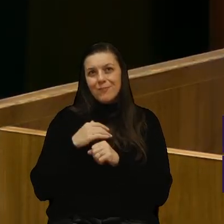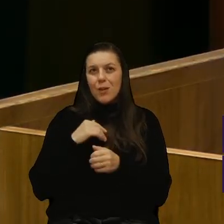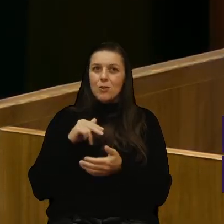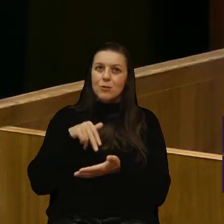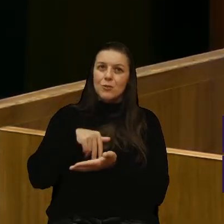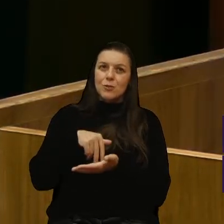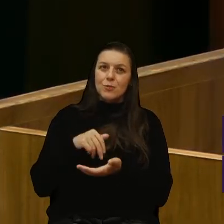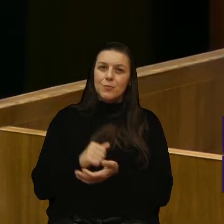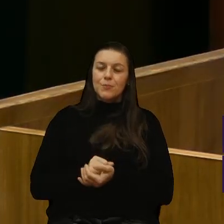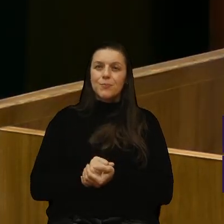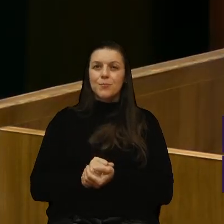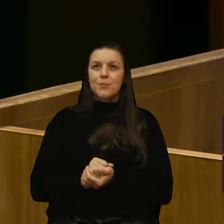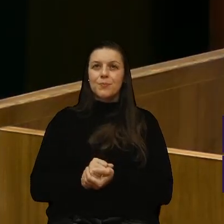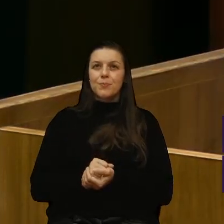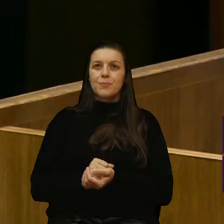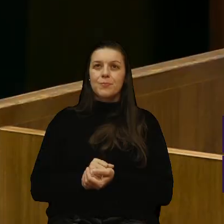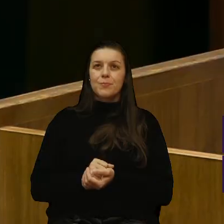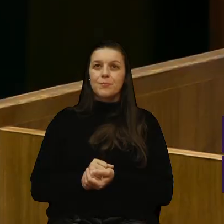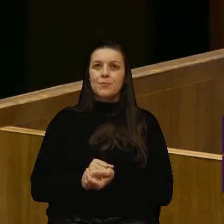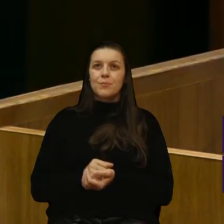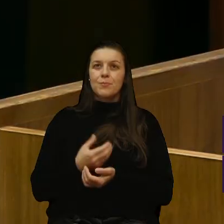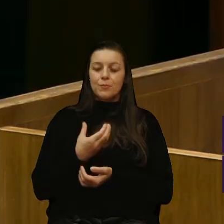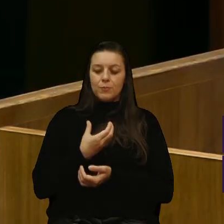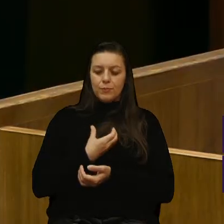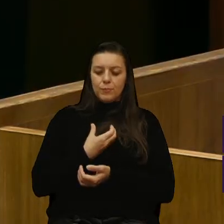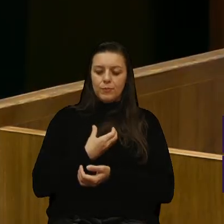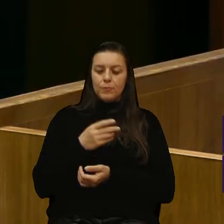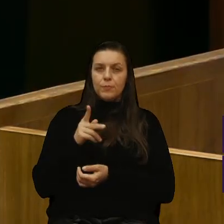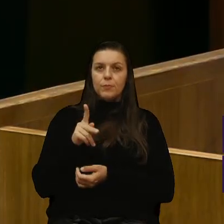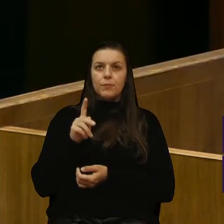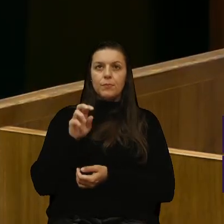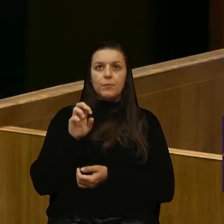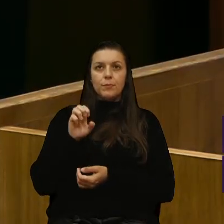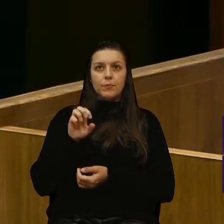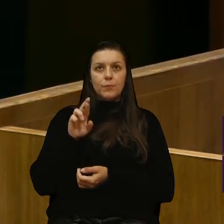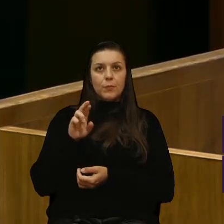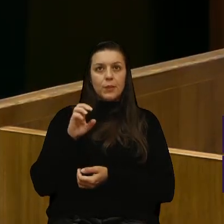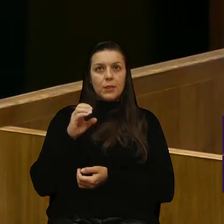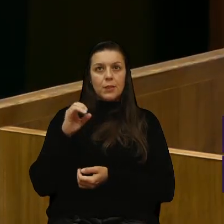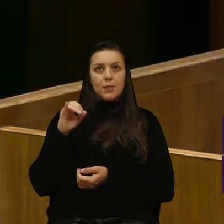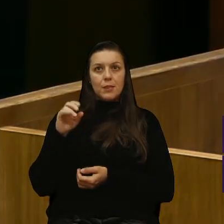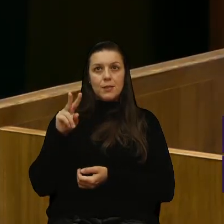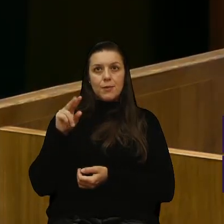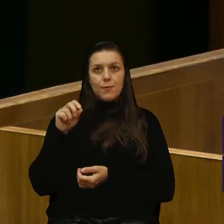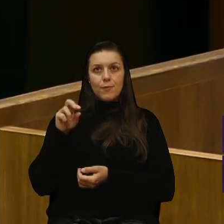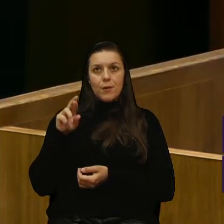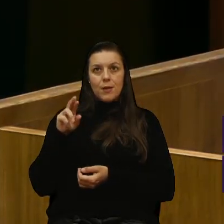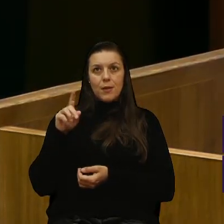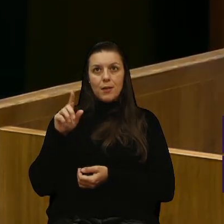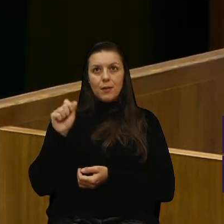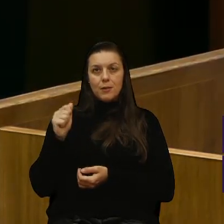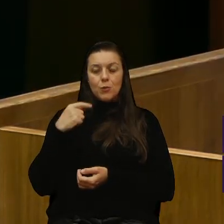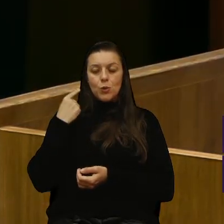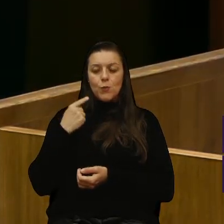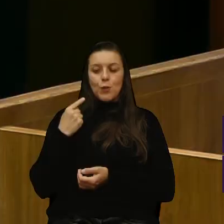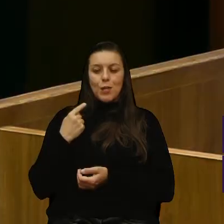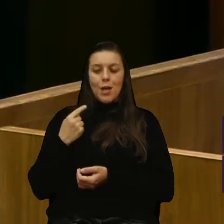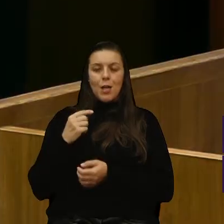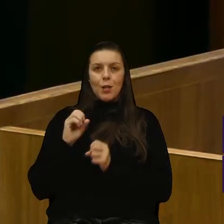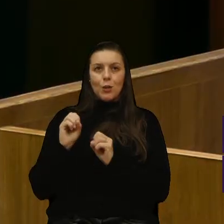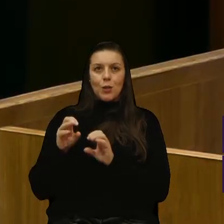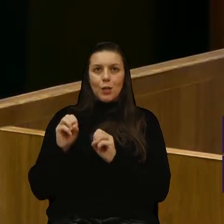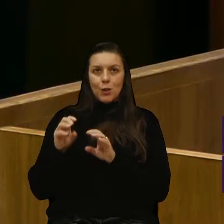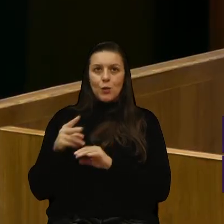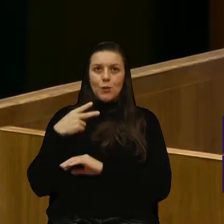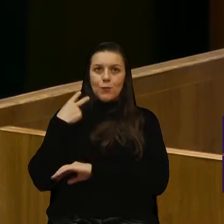hoje. Receber a comenda Percy Vargas de Abreu e Lima, que leva o nome de um advogado, educador e